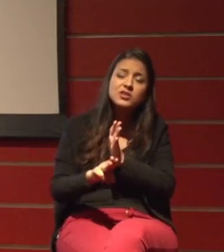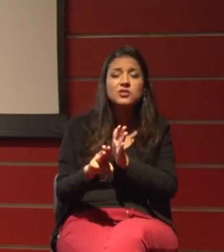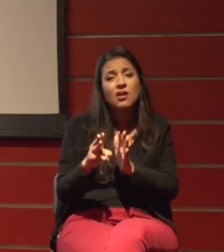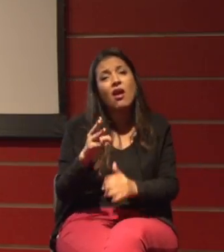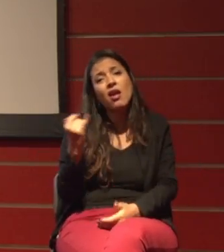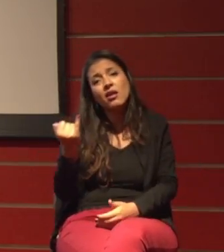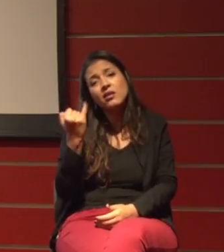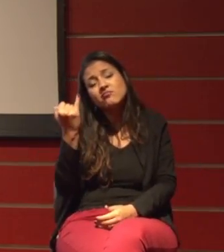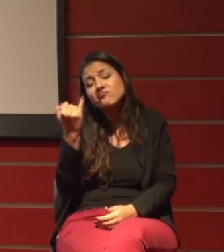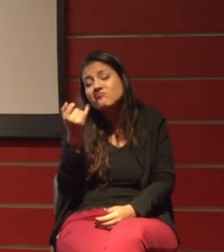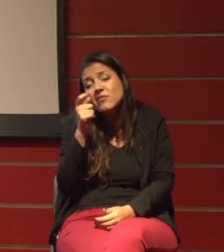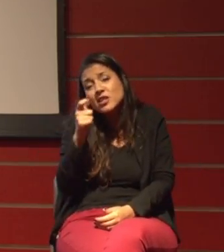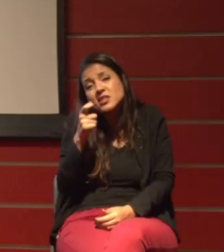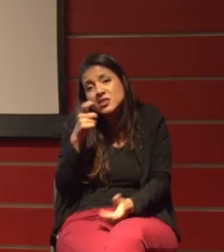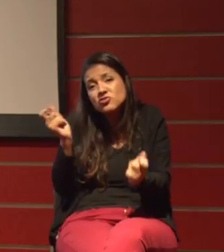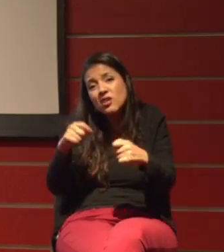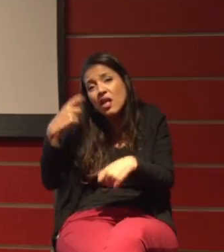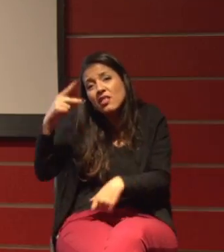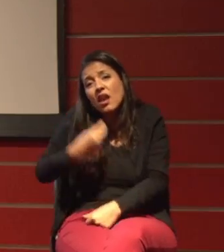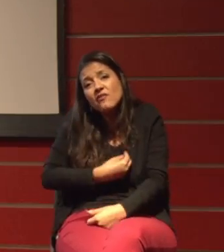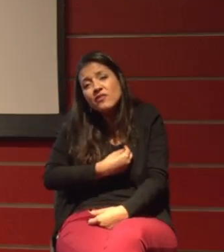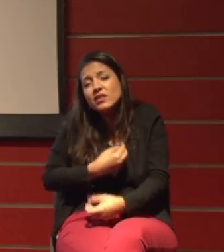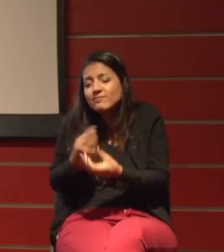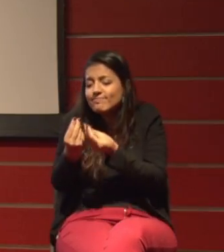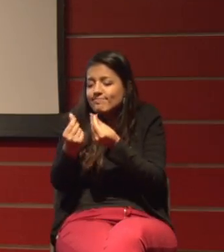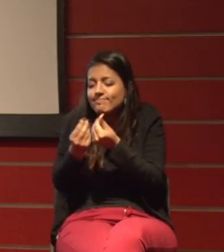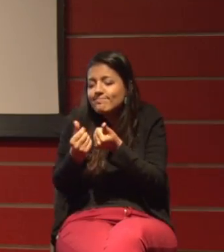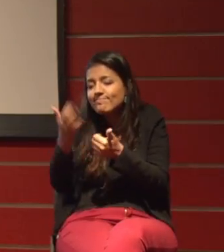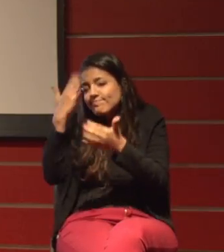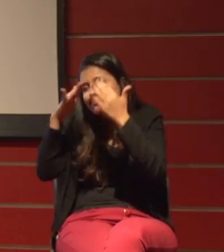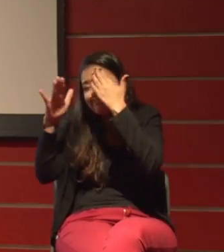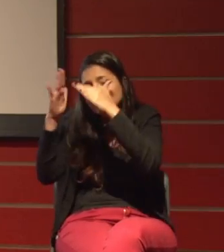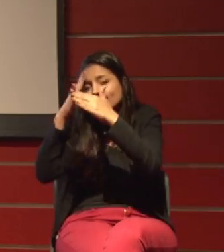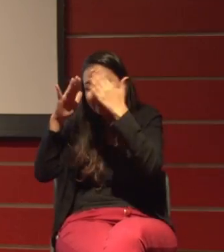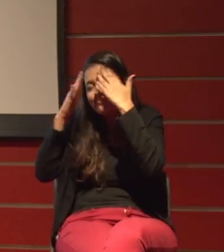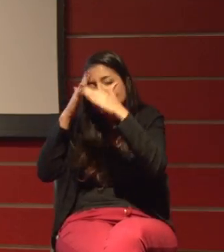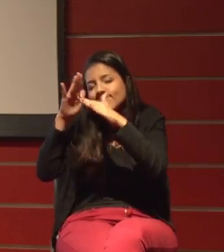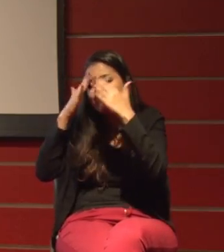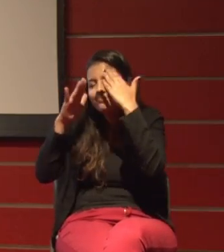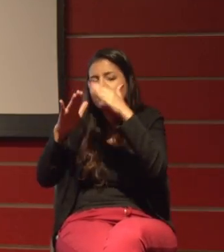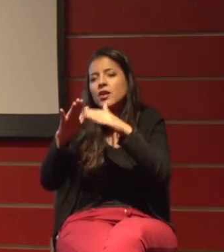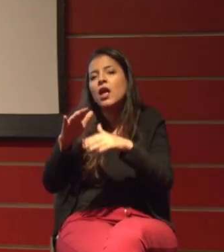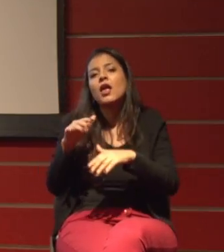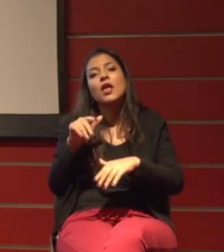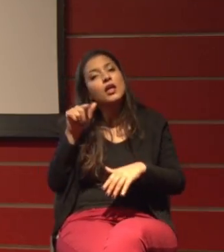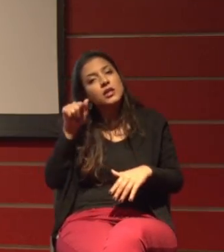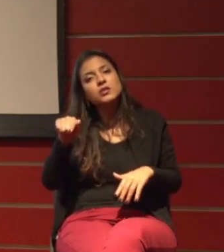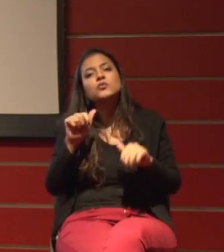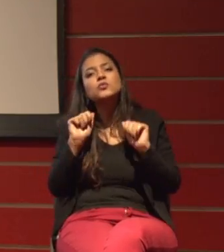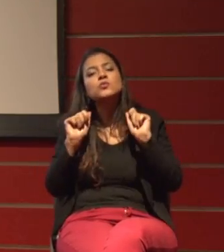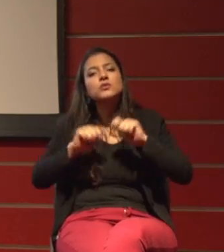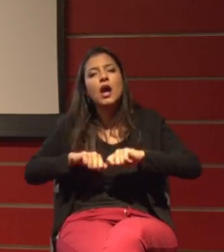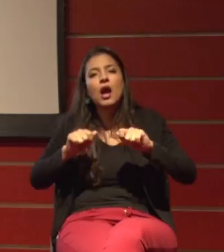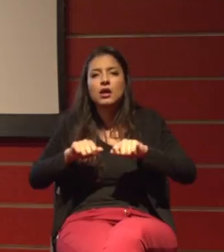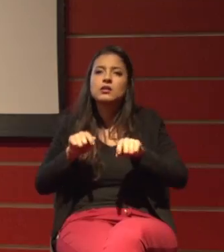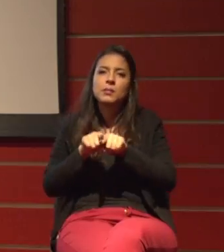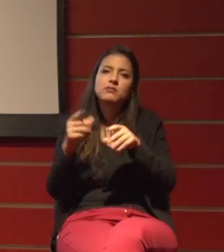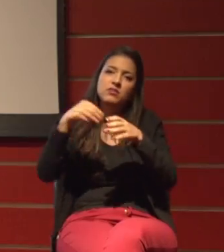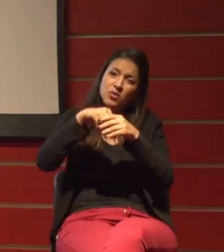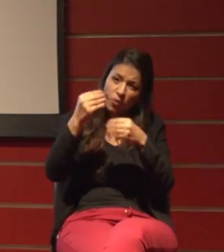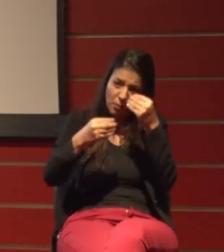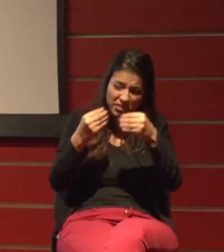da da sua essência enf do que se pensa etc e que isso pode inclusive ser aplicado no num filme de